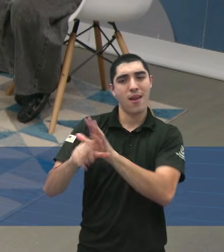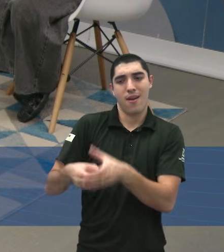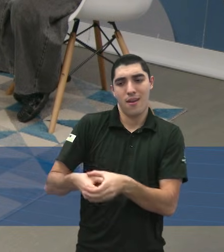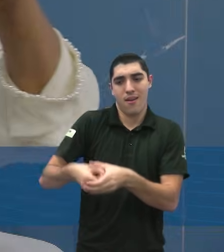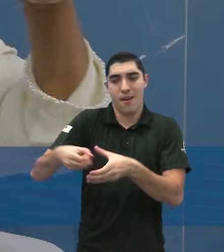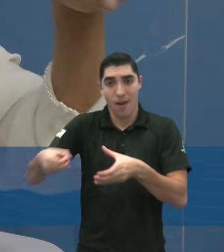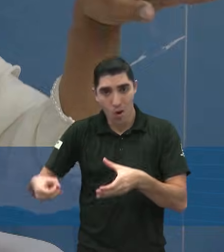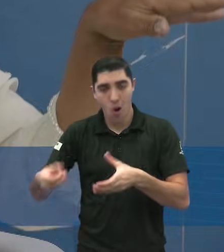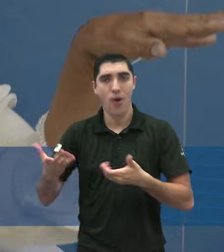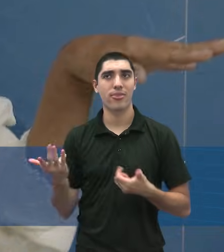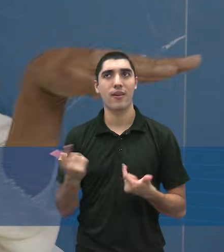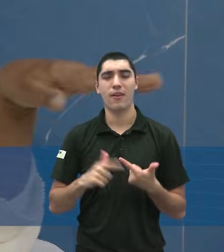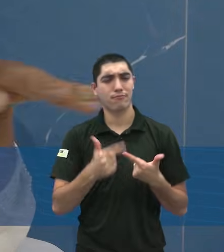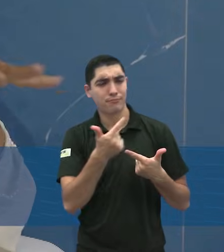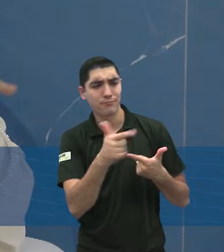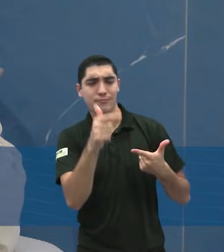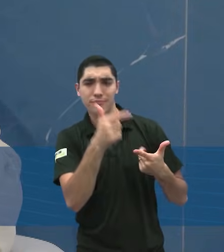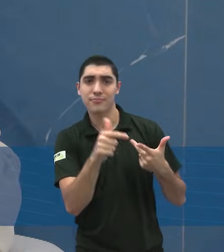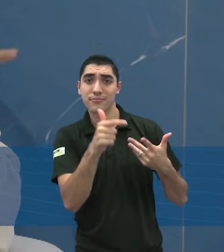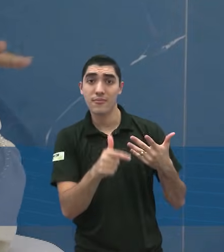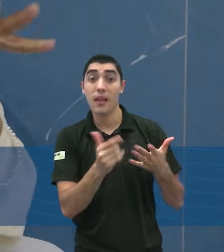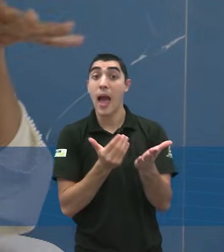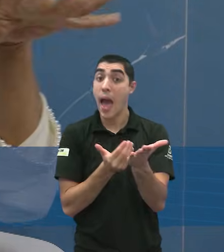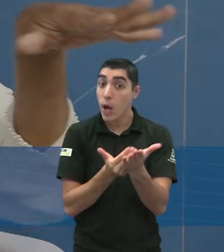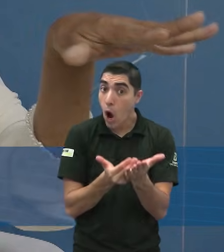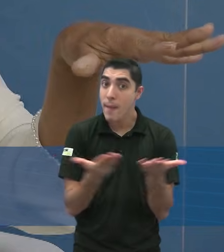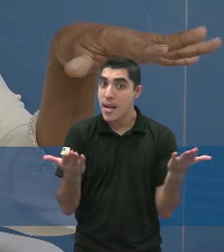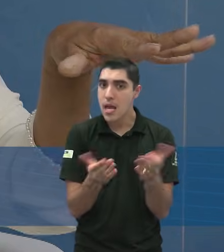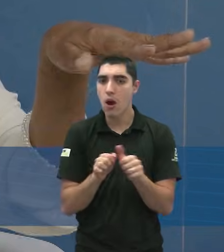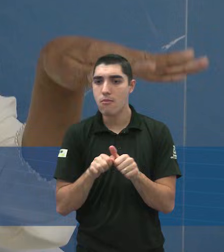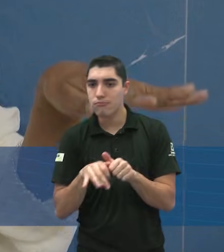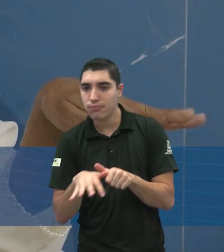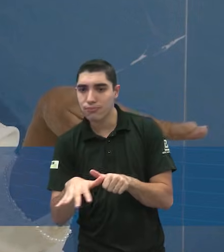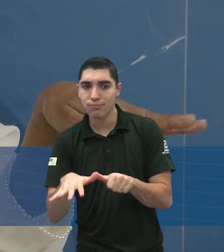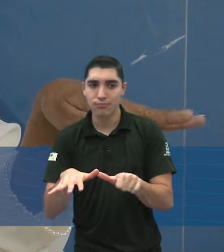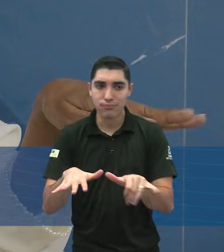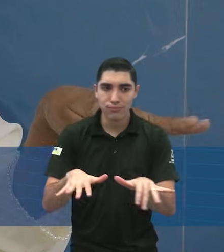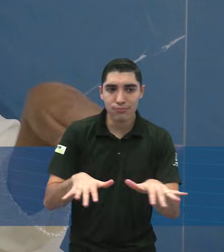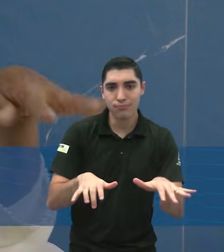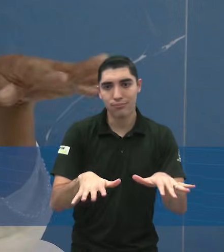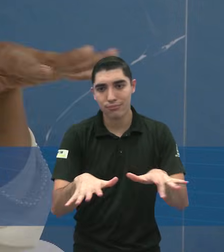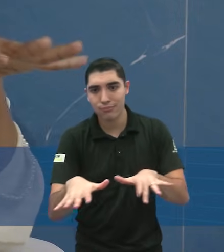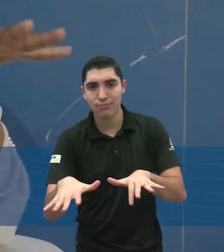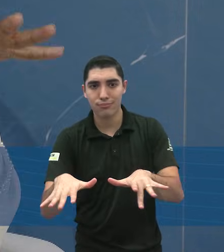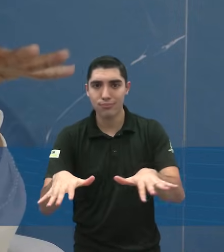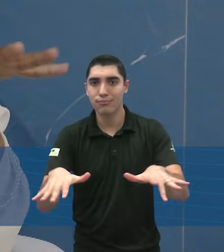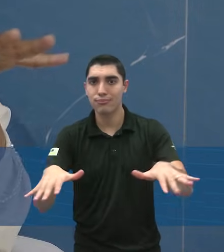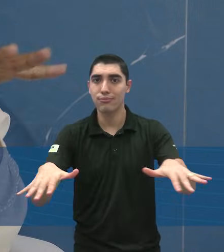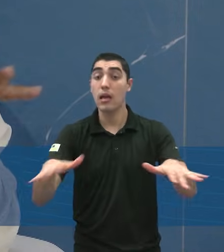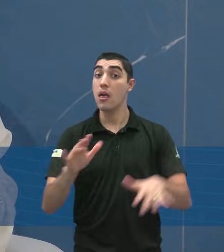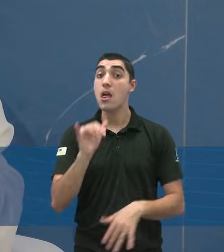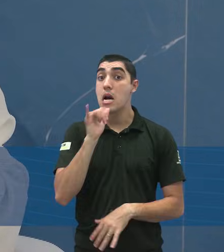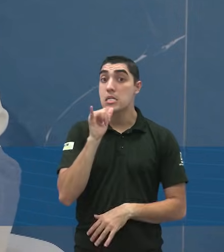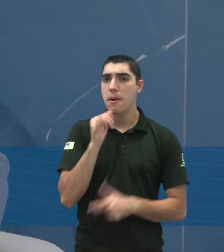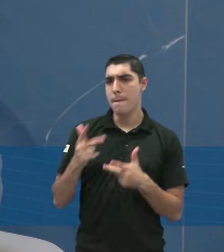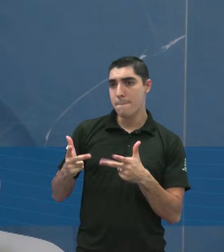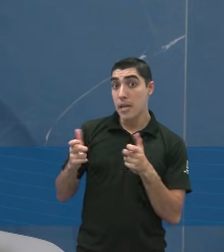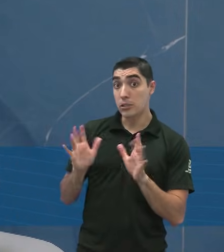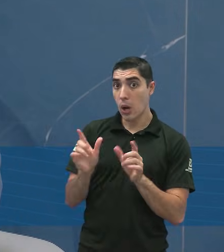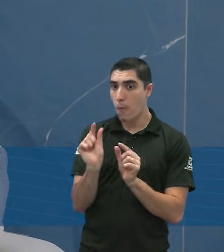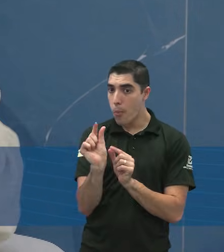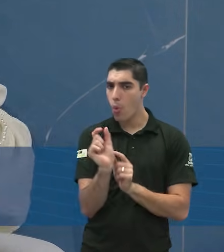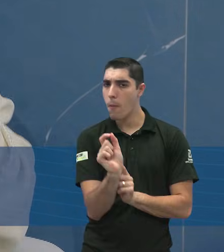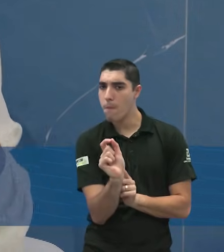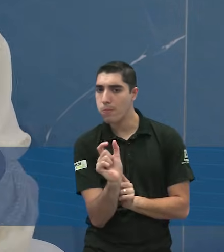acesso, verificando em outras áreas, vai capilarizando nas outras áreas. E a gente já começa a ver um aumento um pouco